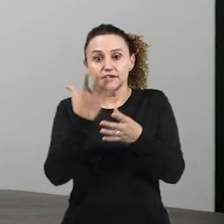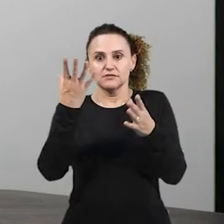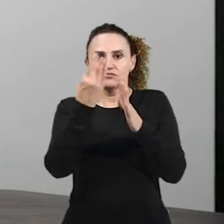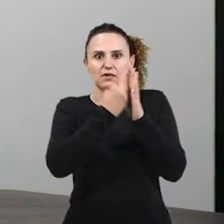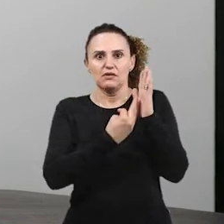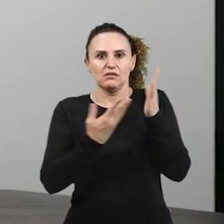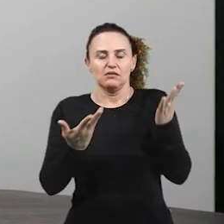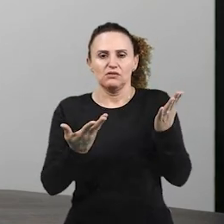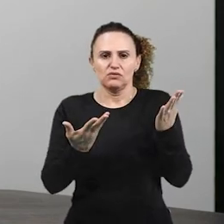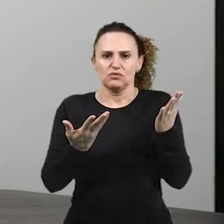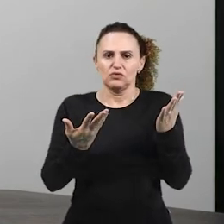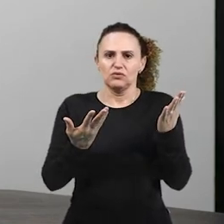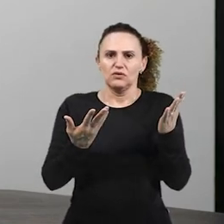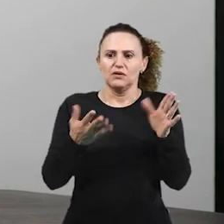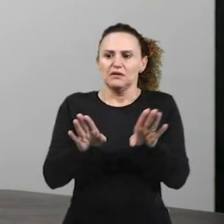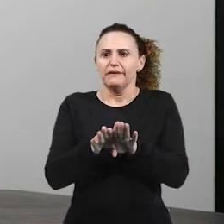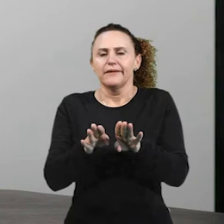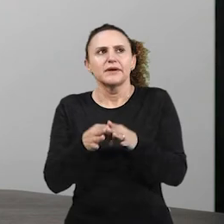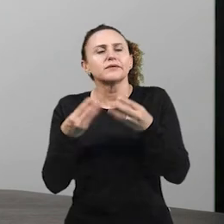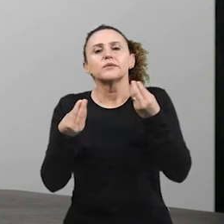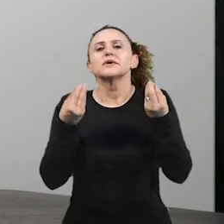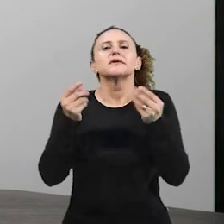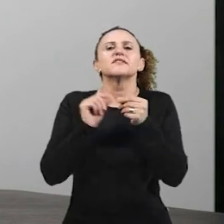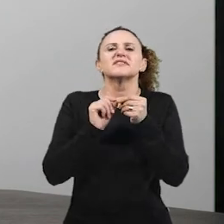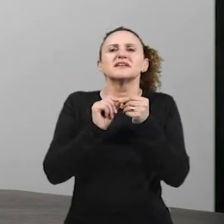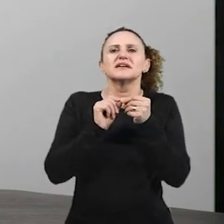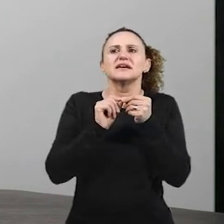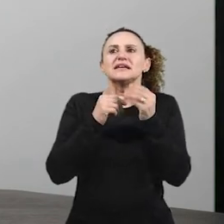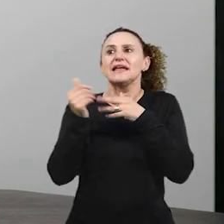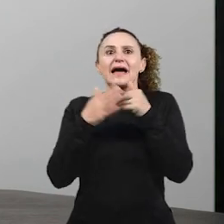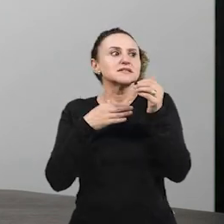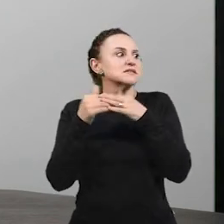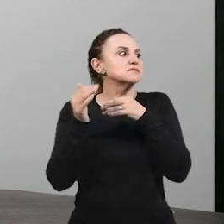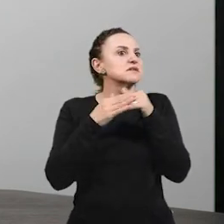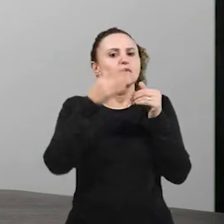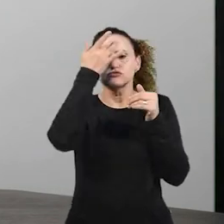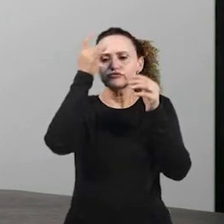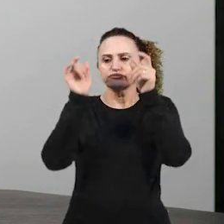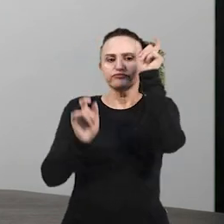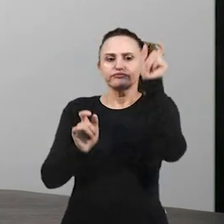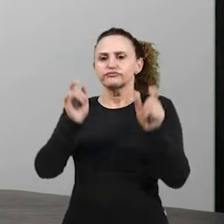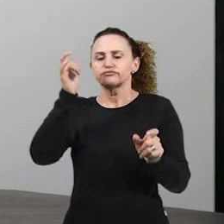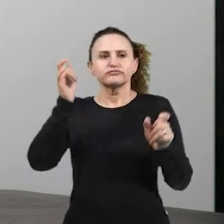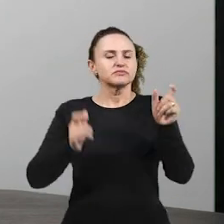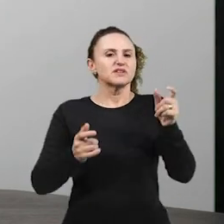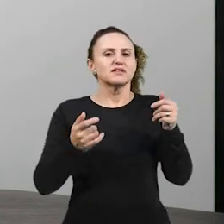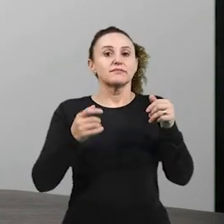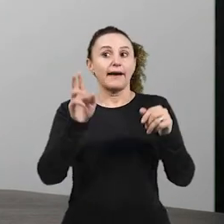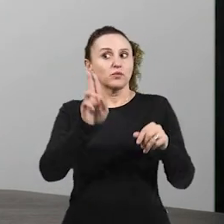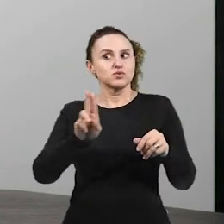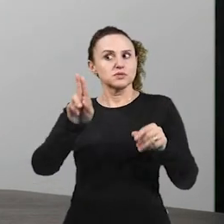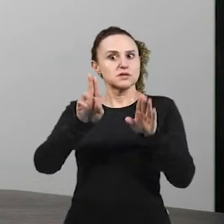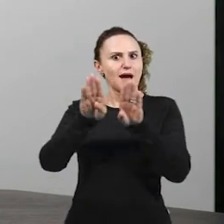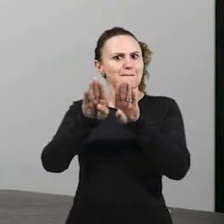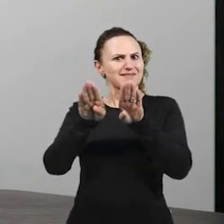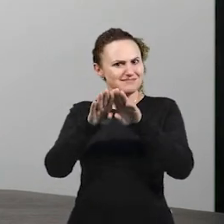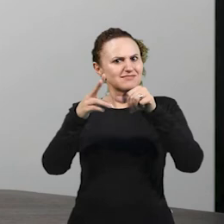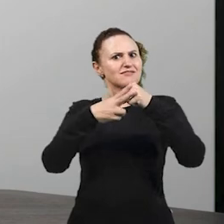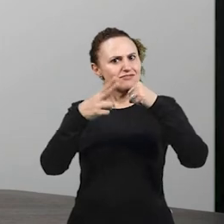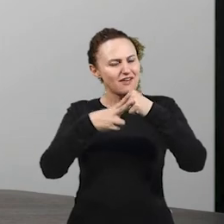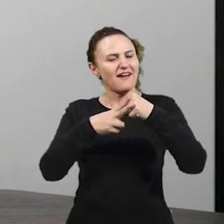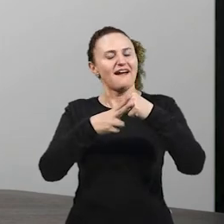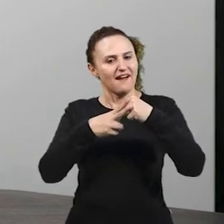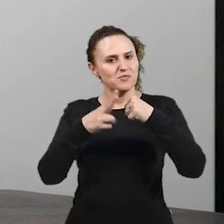narrativo e que haja muito ação dos personagens então eles vão ter que usar muitos verbos e